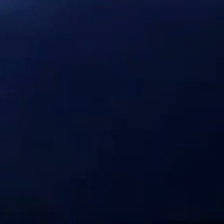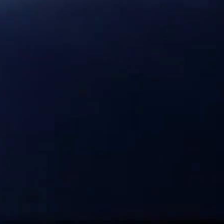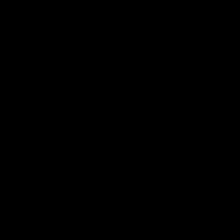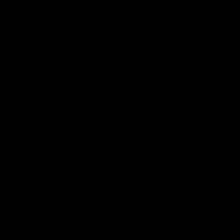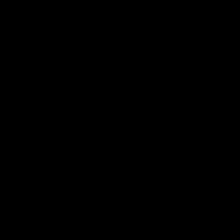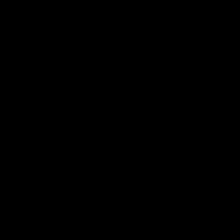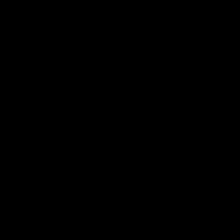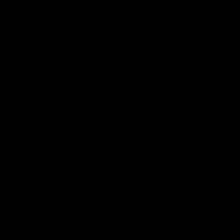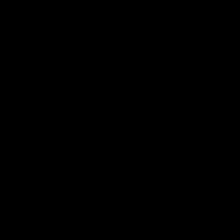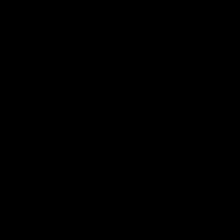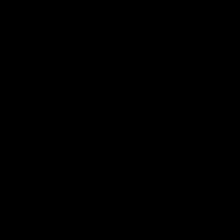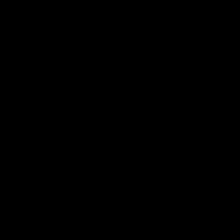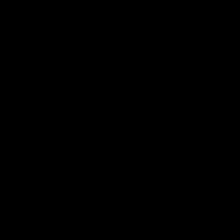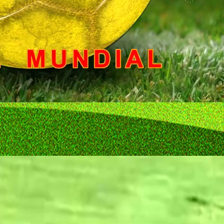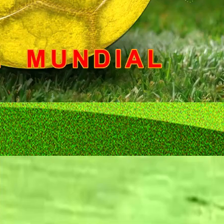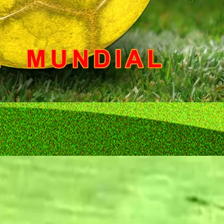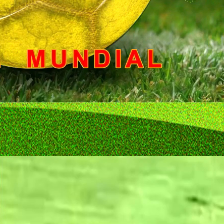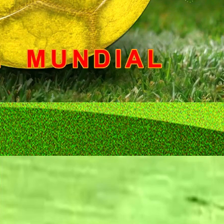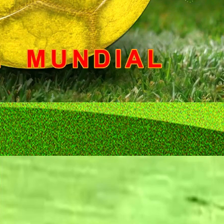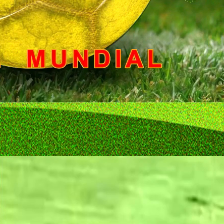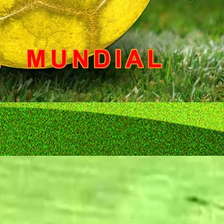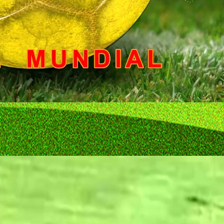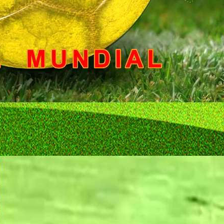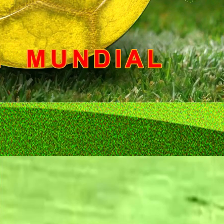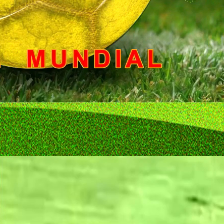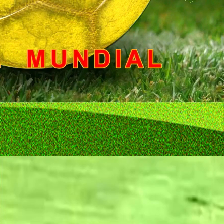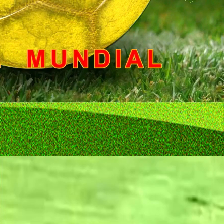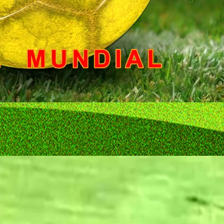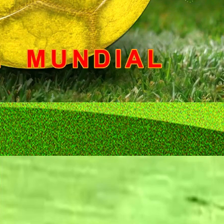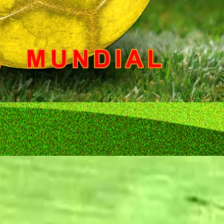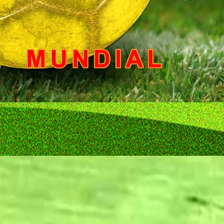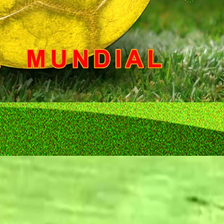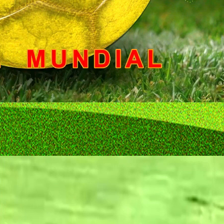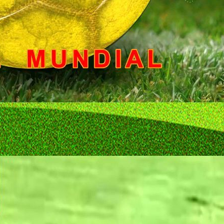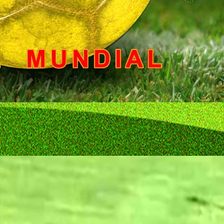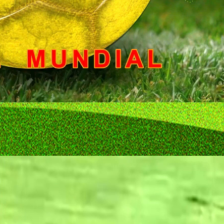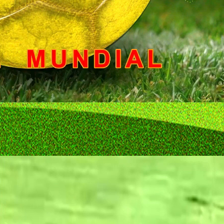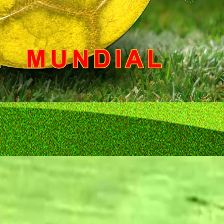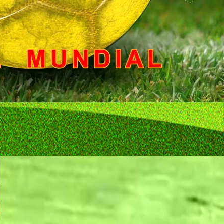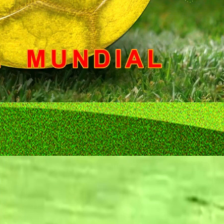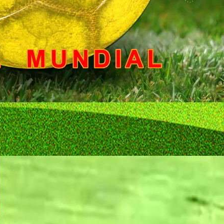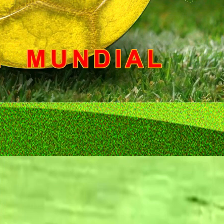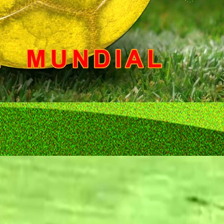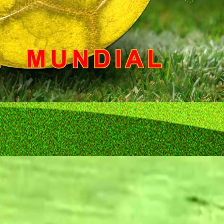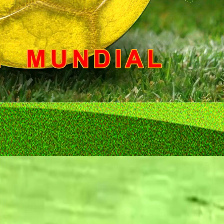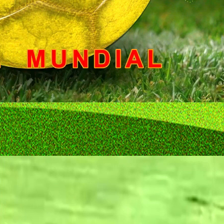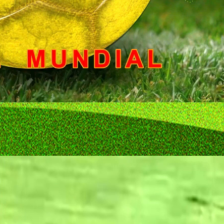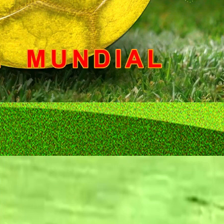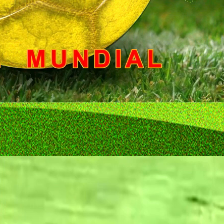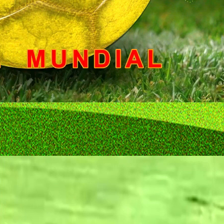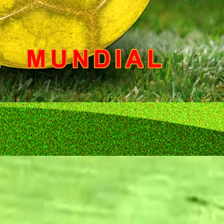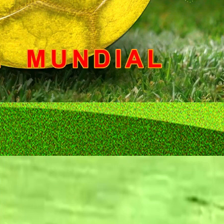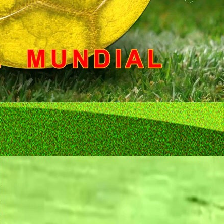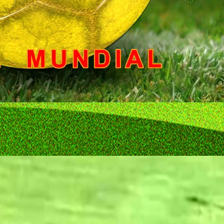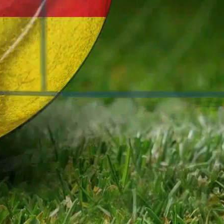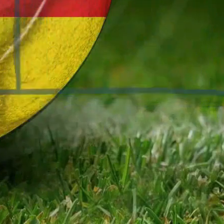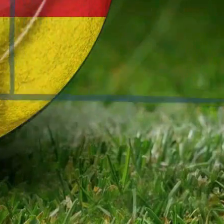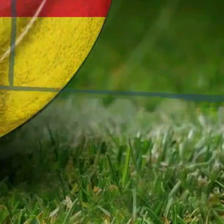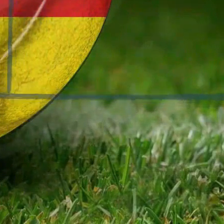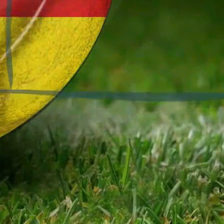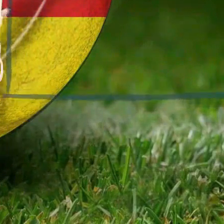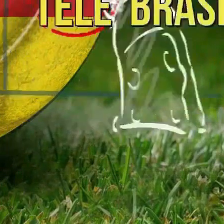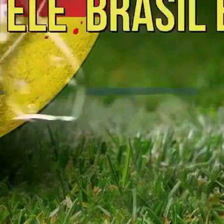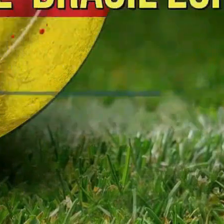Tele Brasil no Esporte. E com esta última informação, o Tele Brasil Esporte no Ar vai ficando por aqui. Até lá!